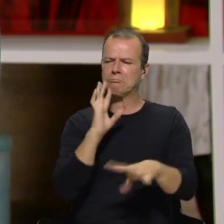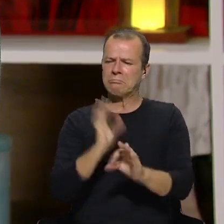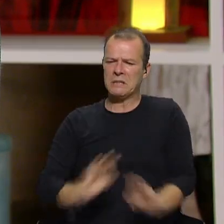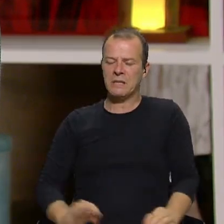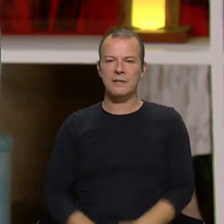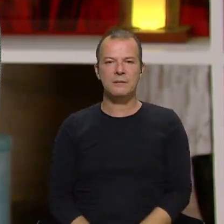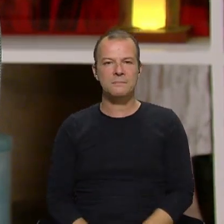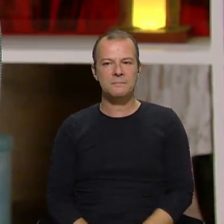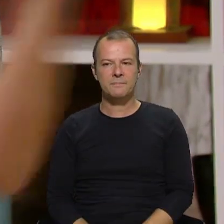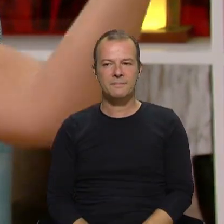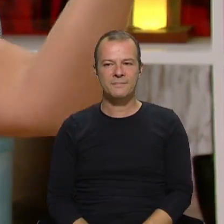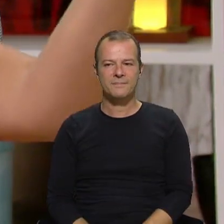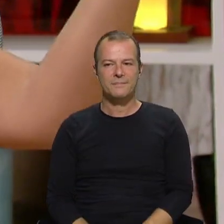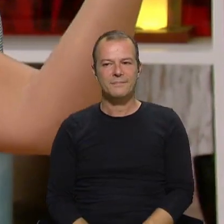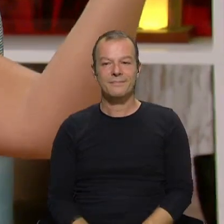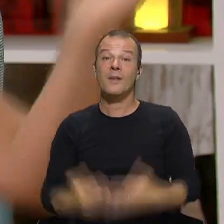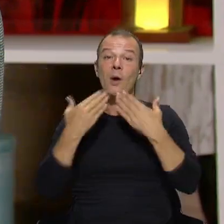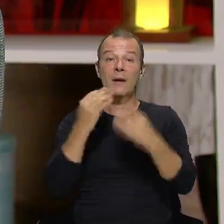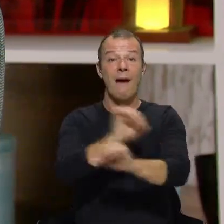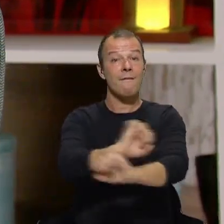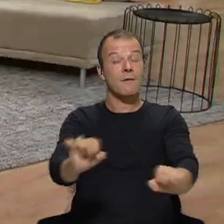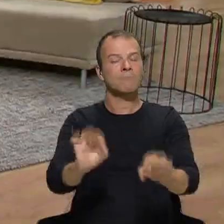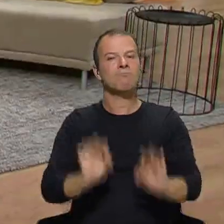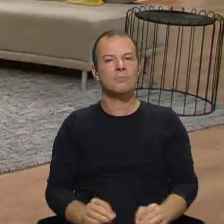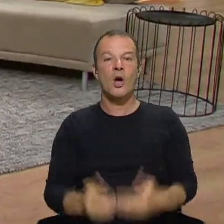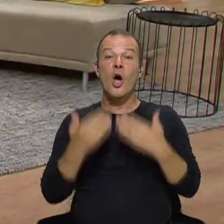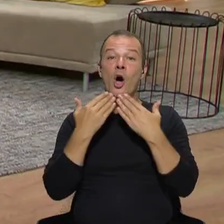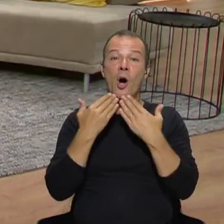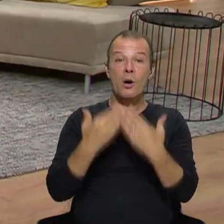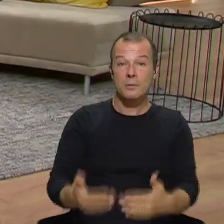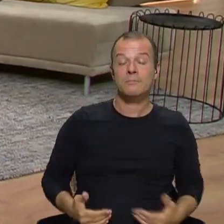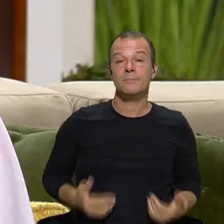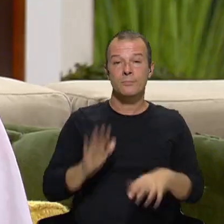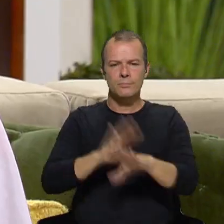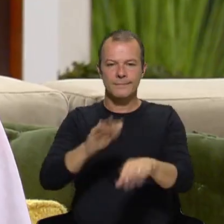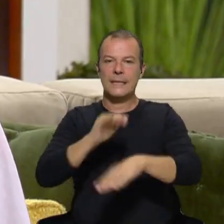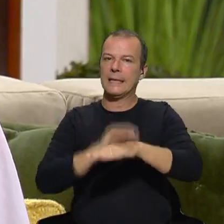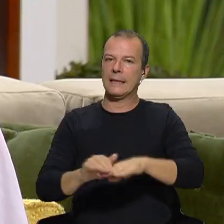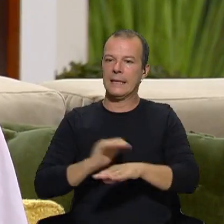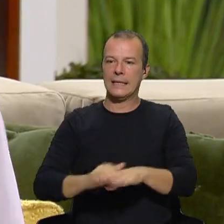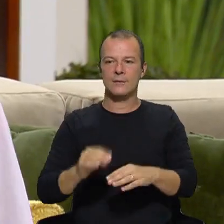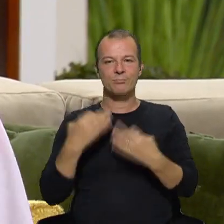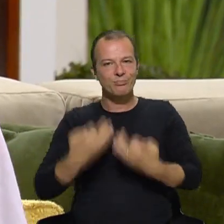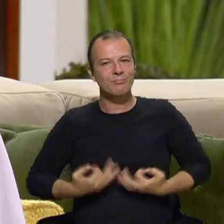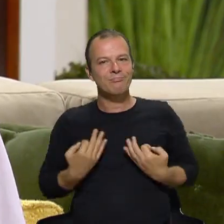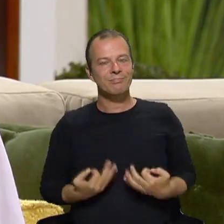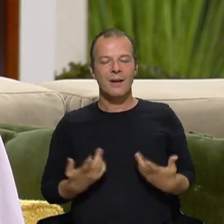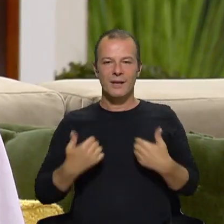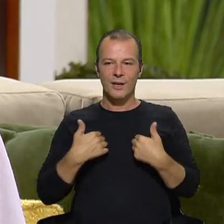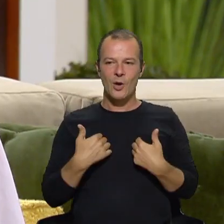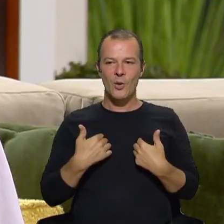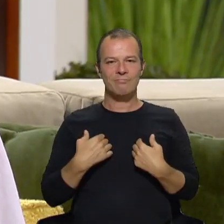incríveis. Olha. E muito obrigada a todos vocês. Muito obrigada por todo o carinho com o qual eu